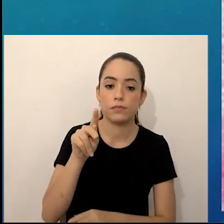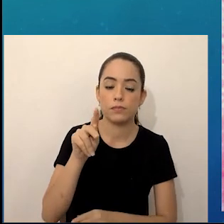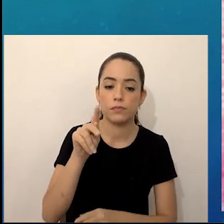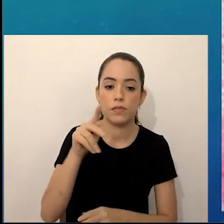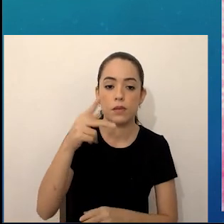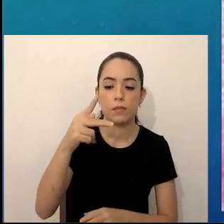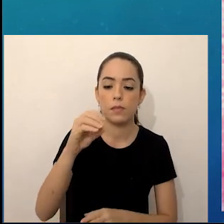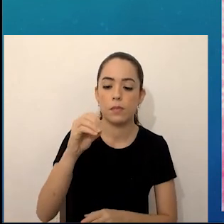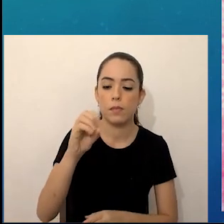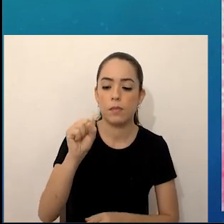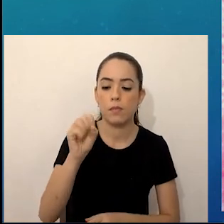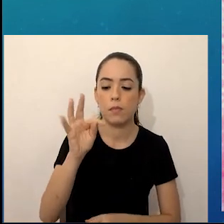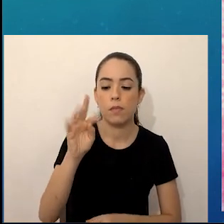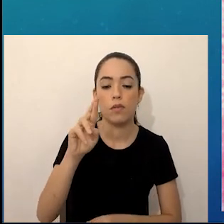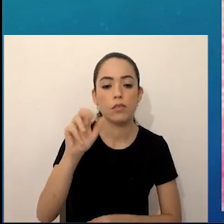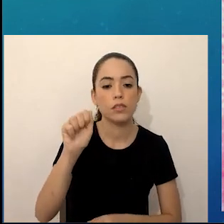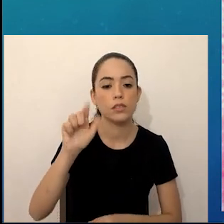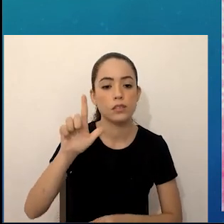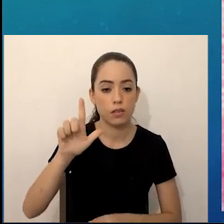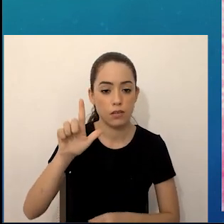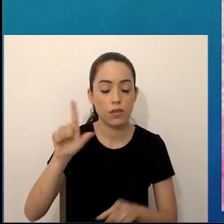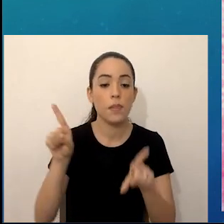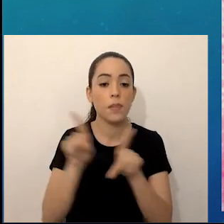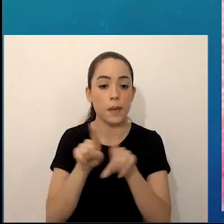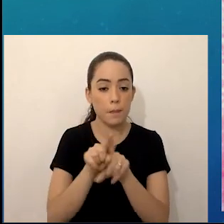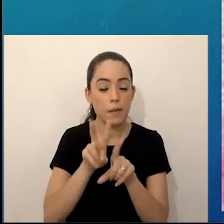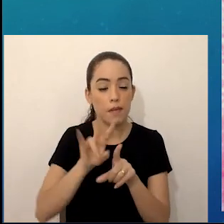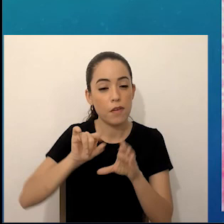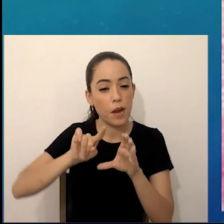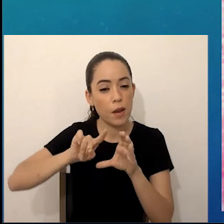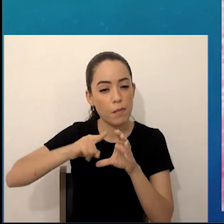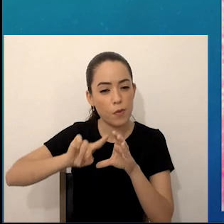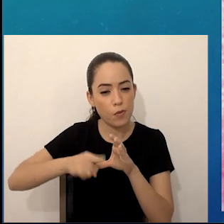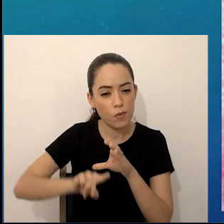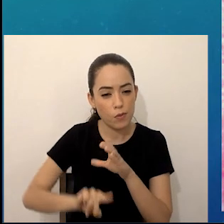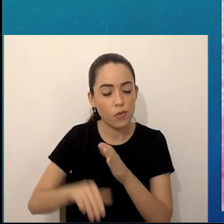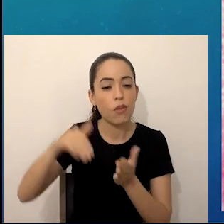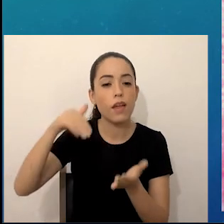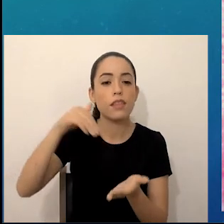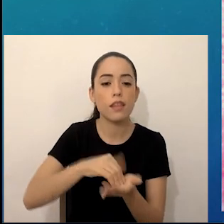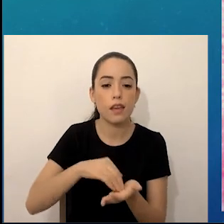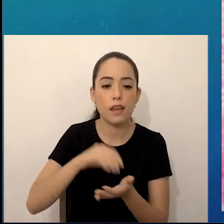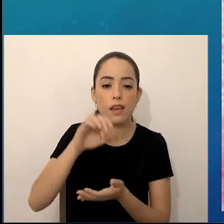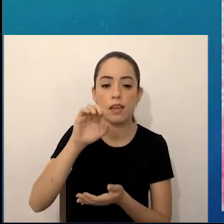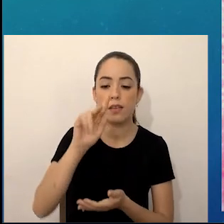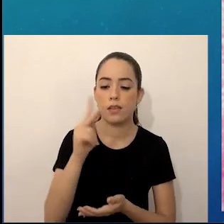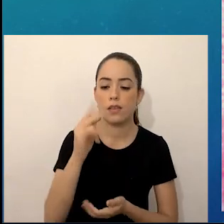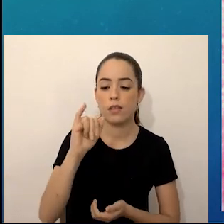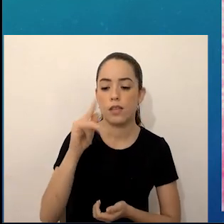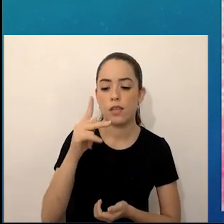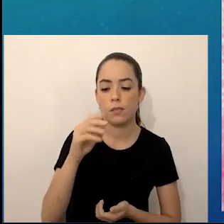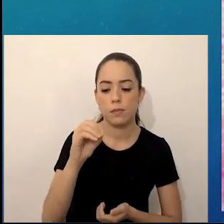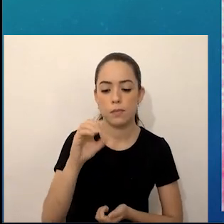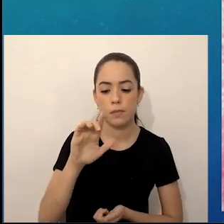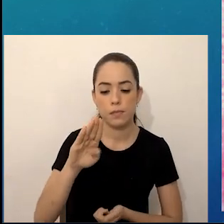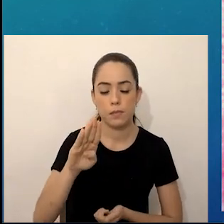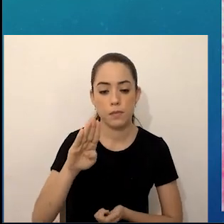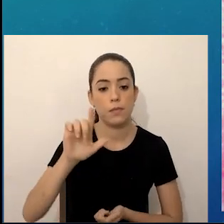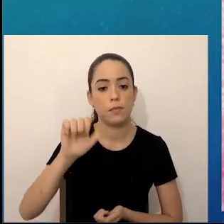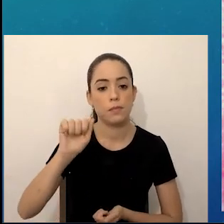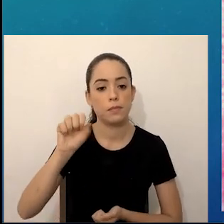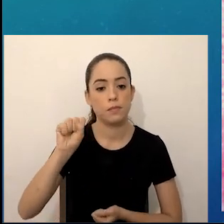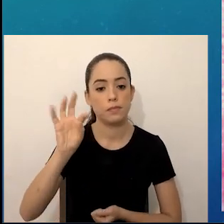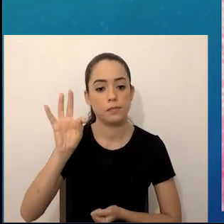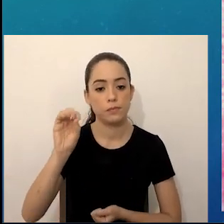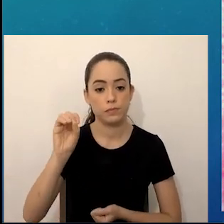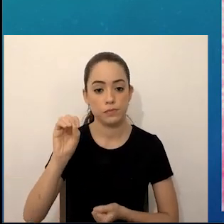que migram em sentido rostral e que se deslocam profundamente ao